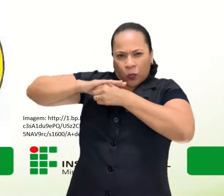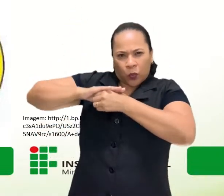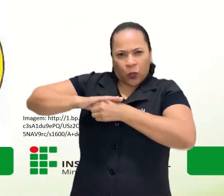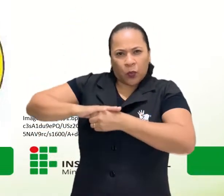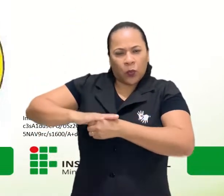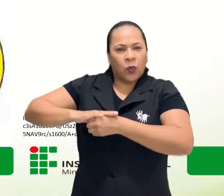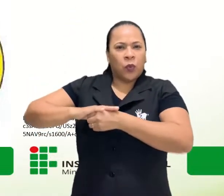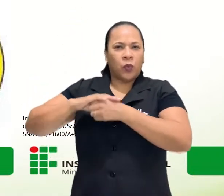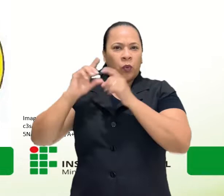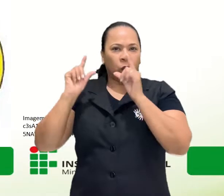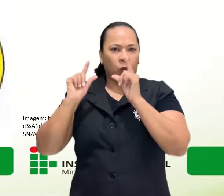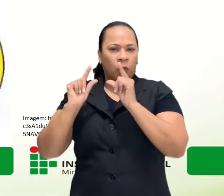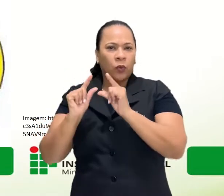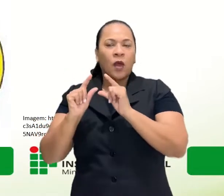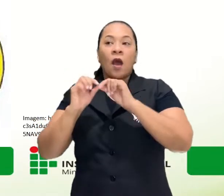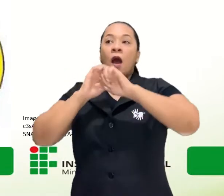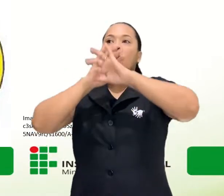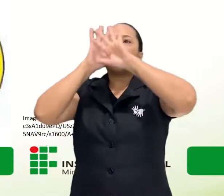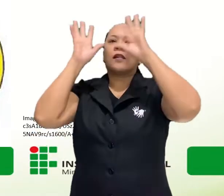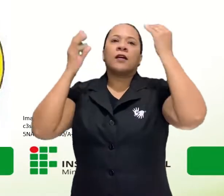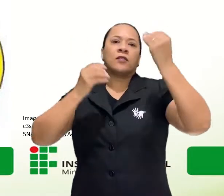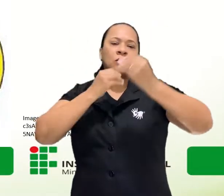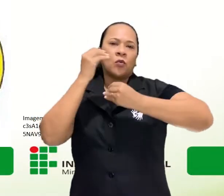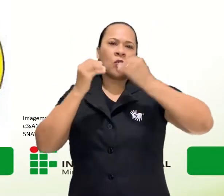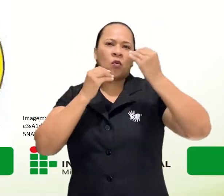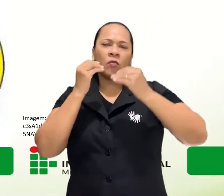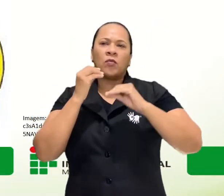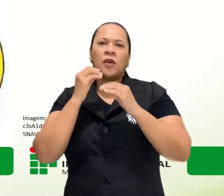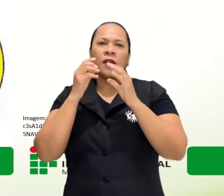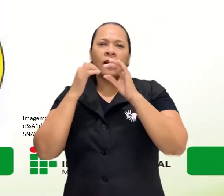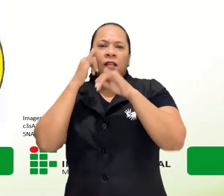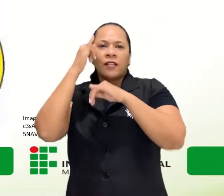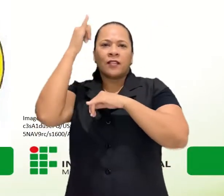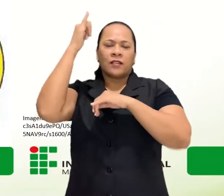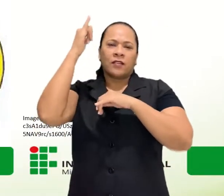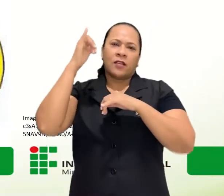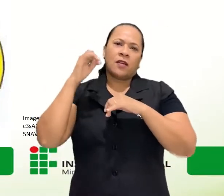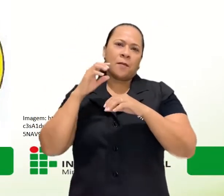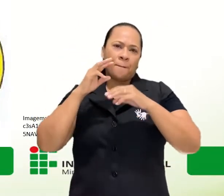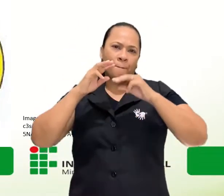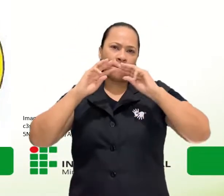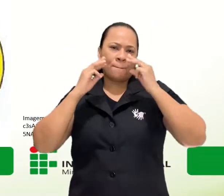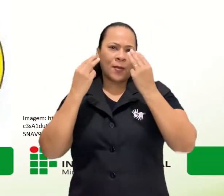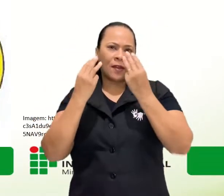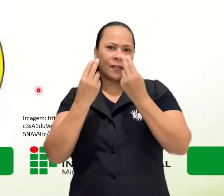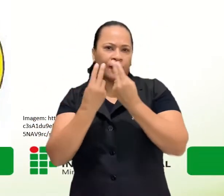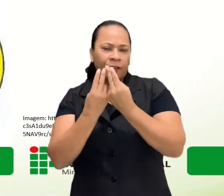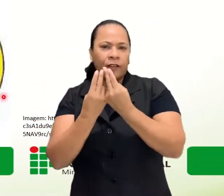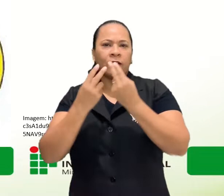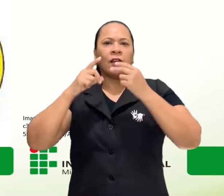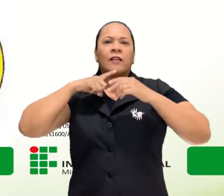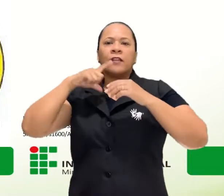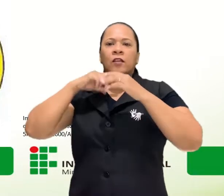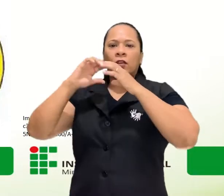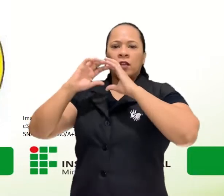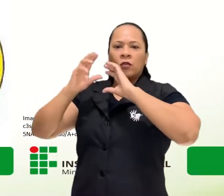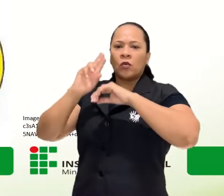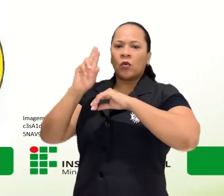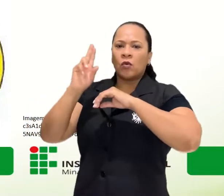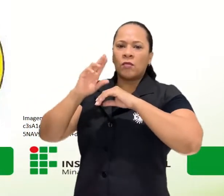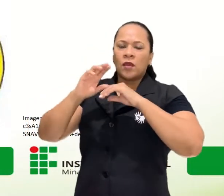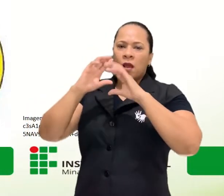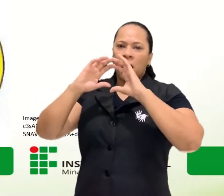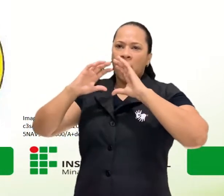novos esclarecimentos com relação à natureza elétrica da matéria. Esses tubos são conhecidos como ampola de